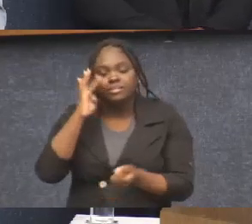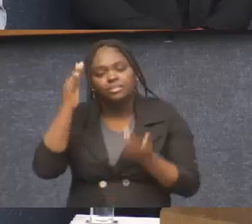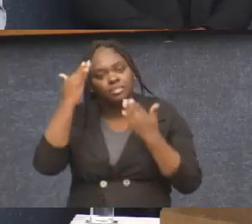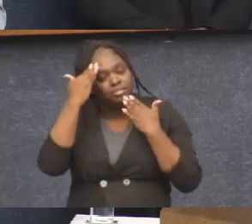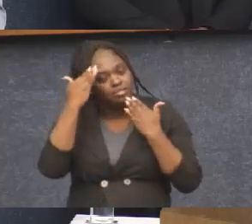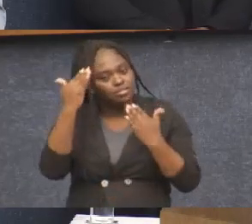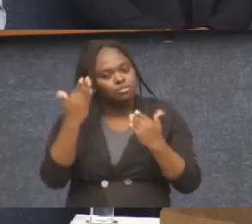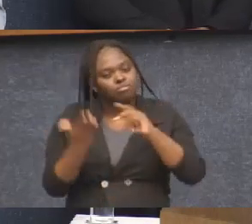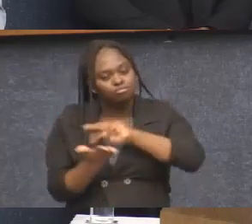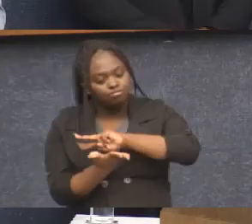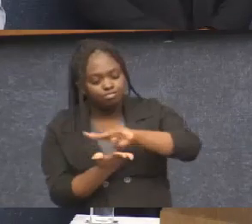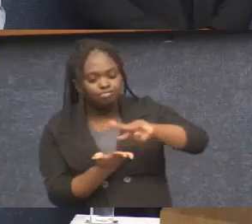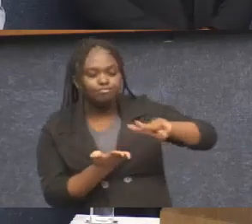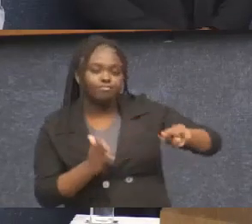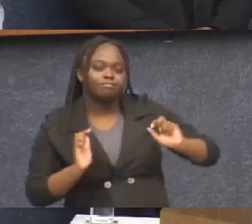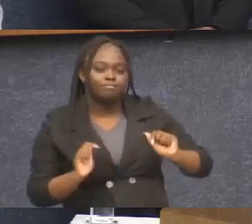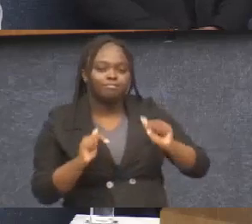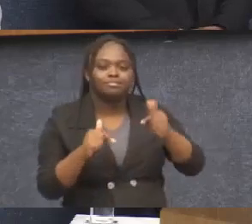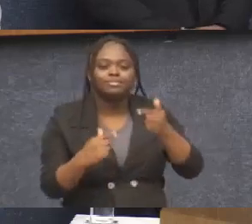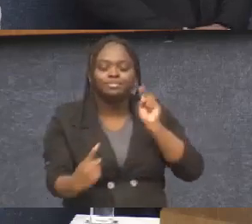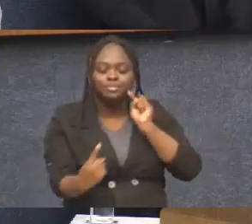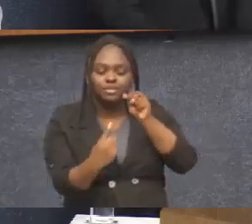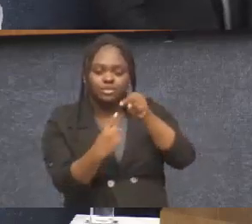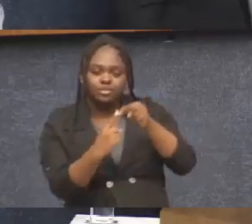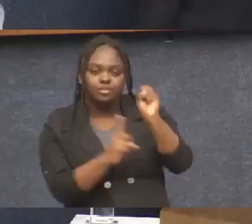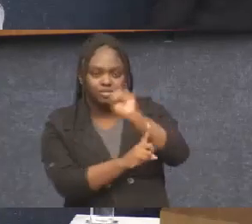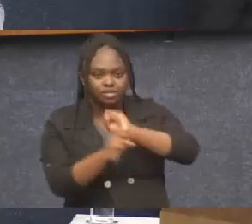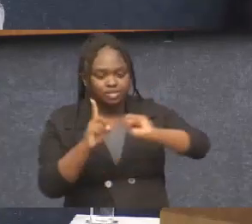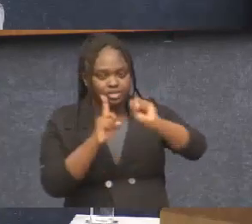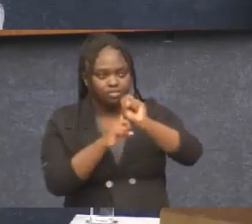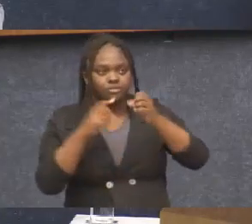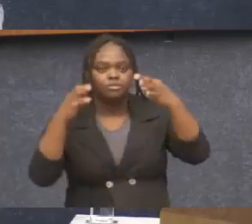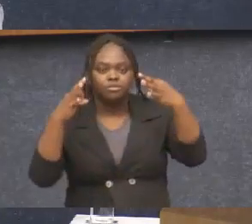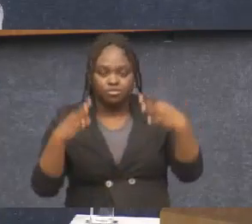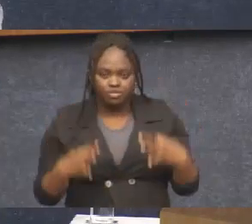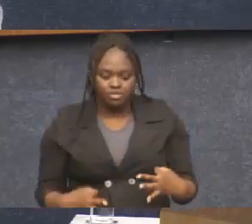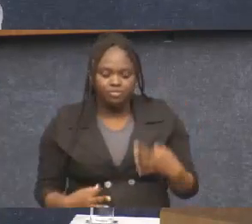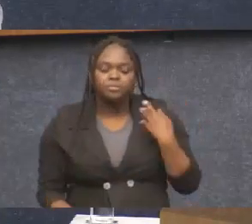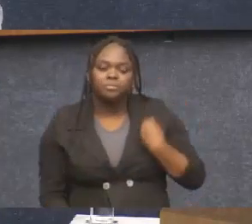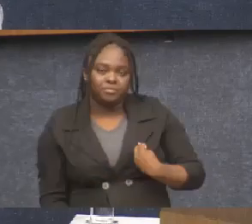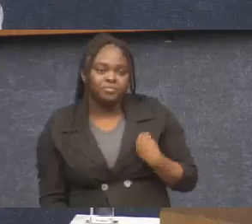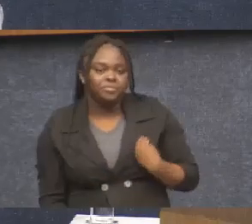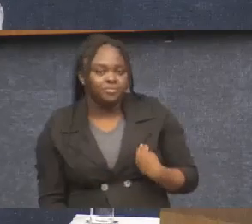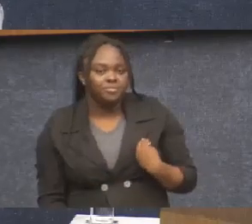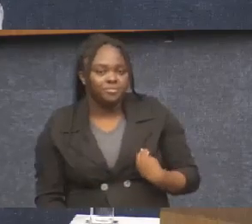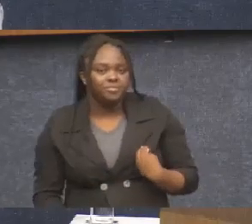diversas ações em construção de uma sociedade mais justa e participativa.